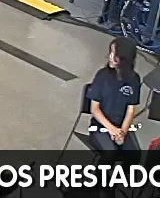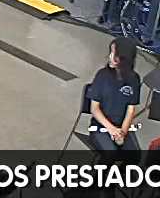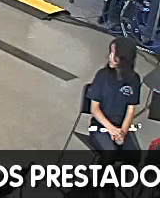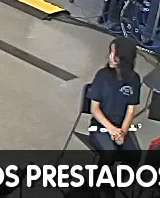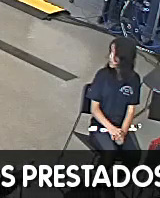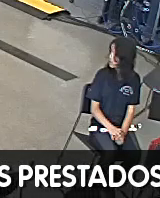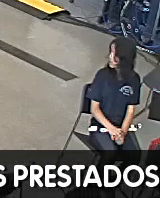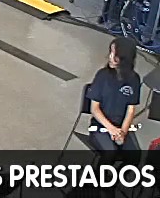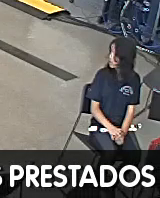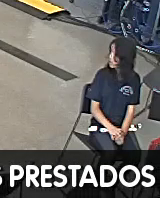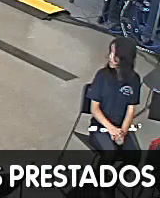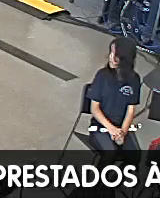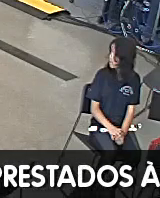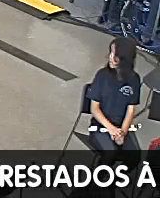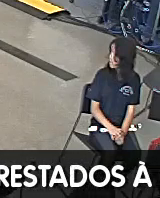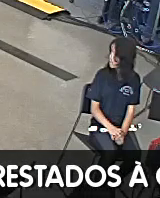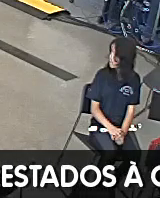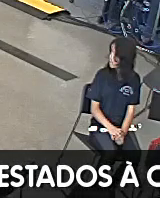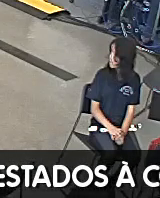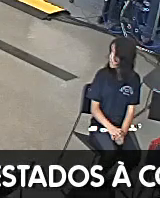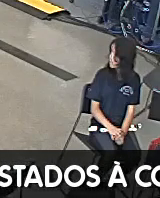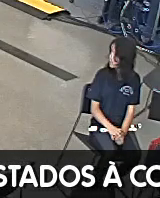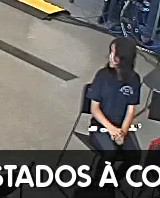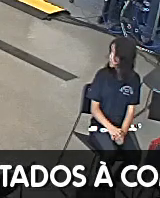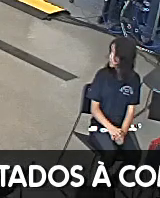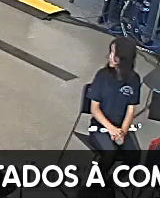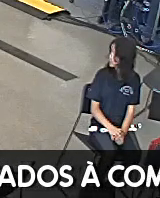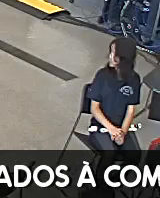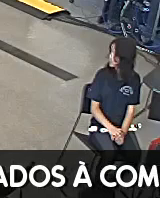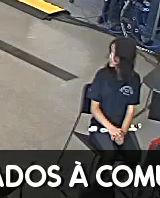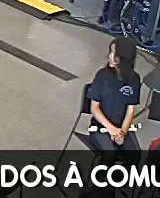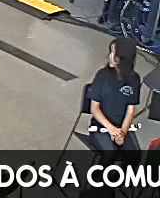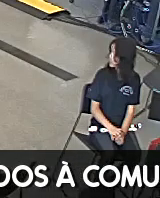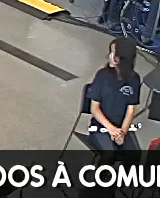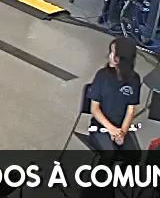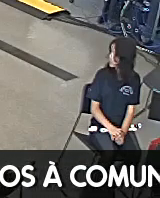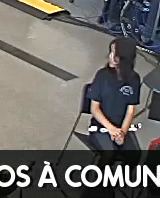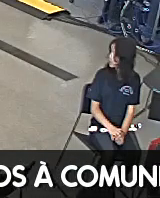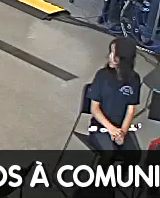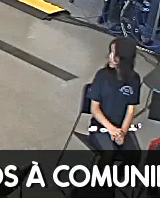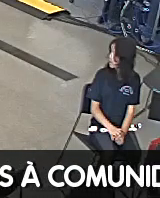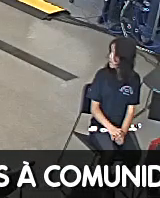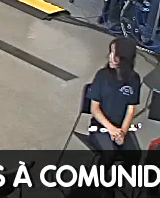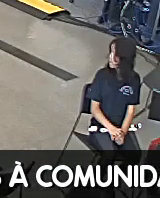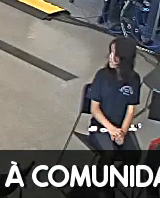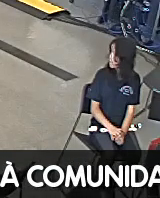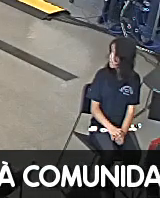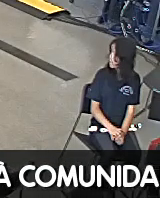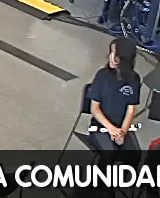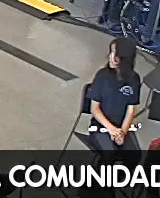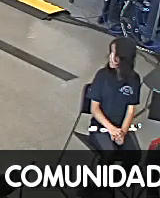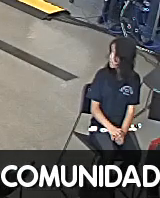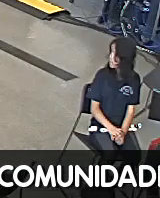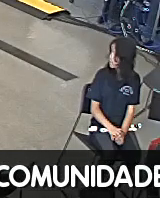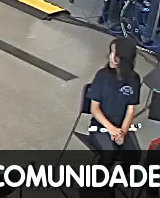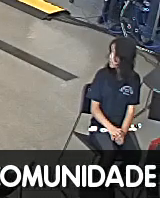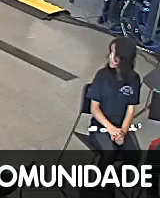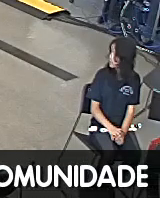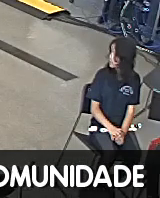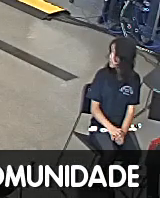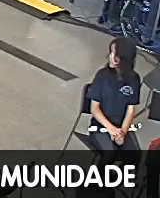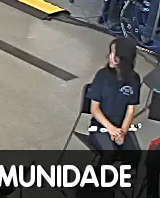povo mineiro, congratular hoje uma congregação religiosa, nos faz recordar as raízes mais